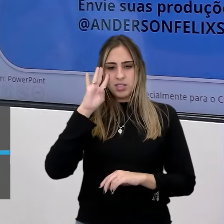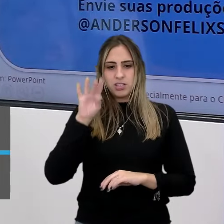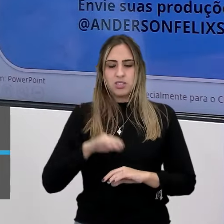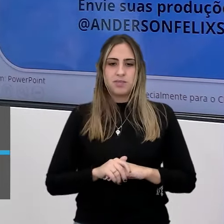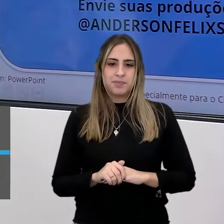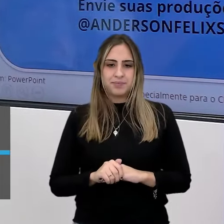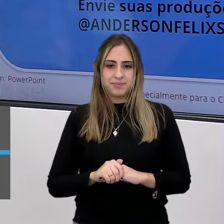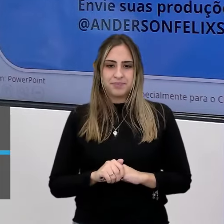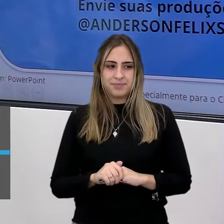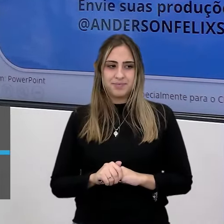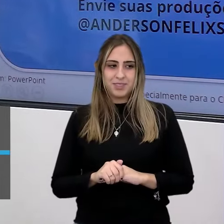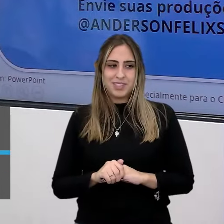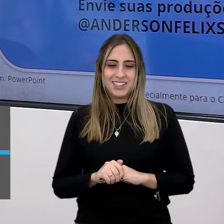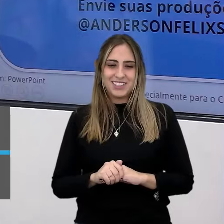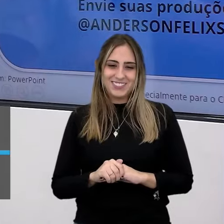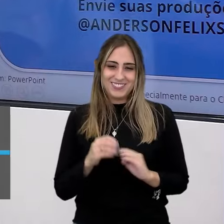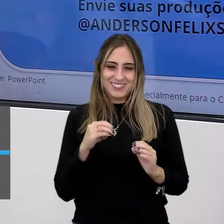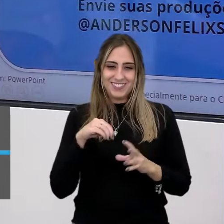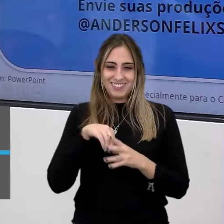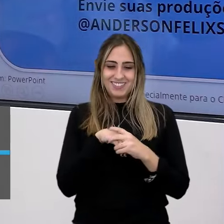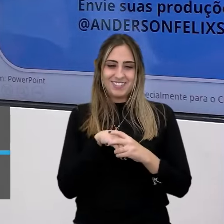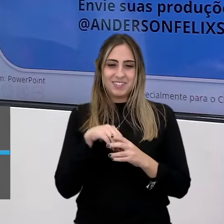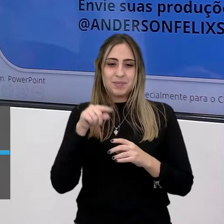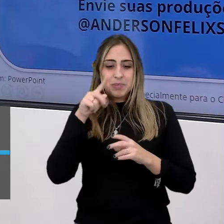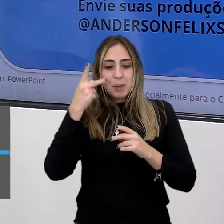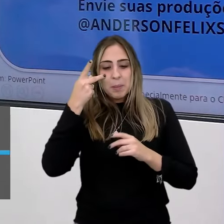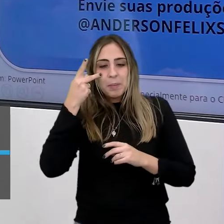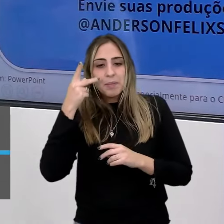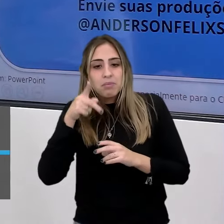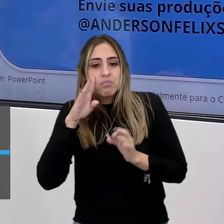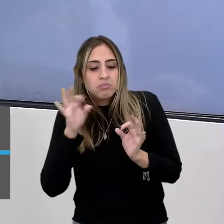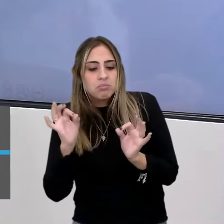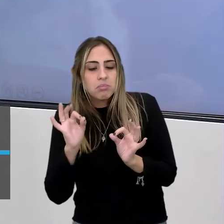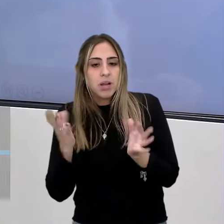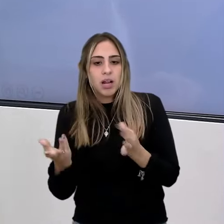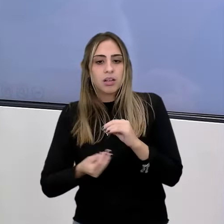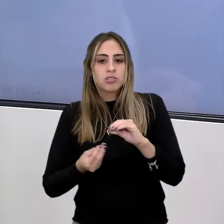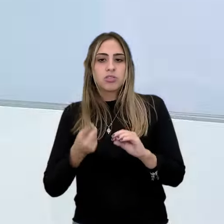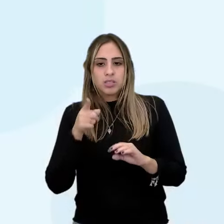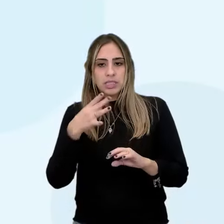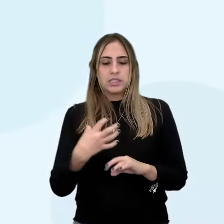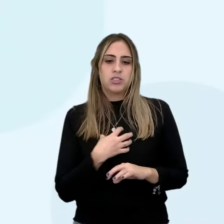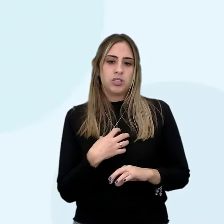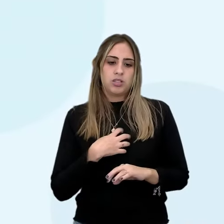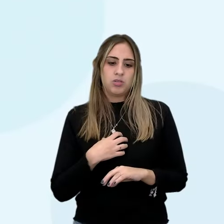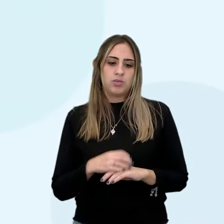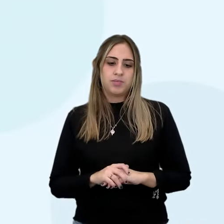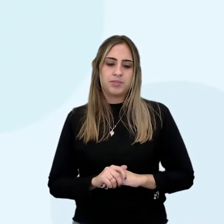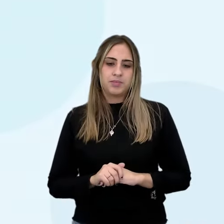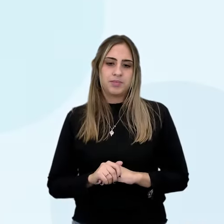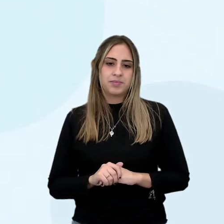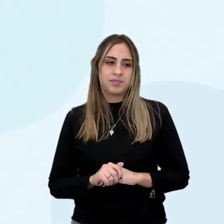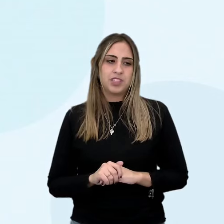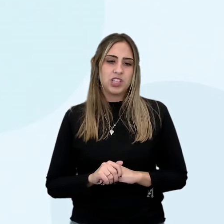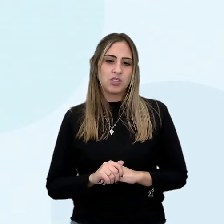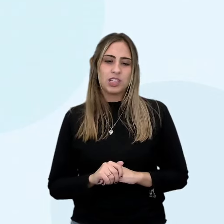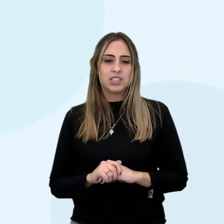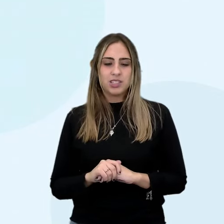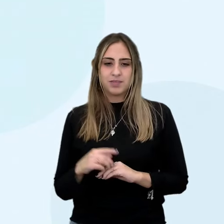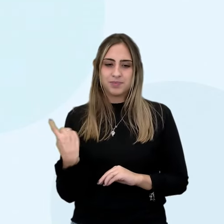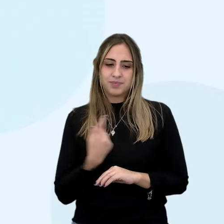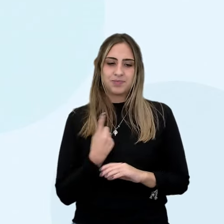a gente sabe que aí na imaginação humana é praticamente ilimitada então Hoje iremos